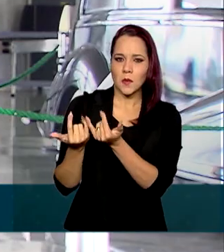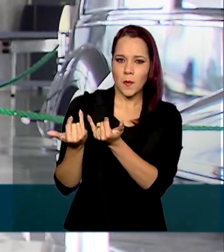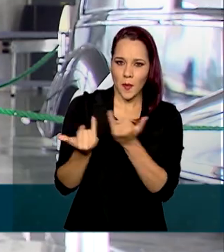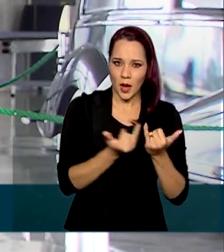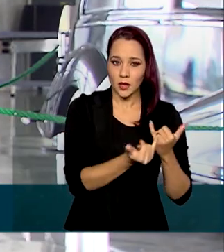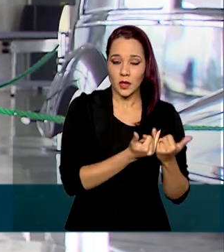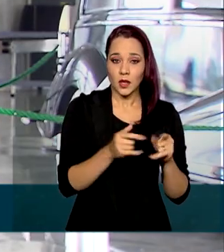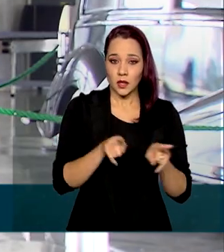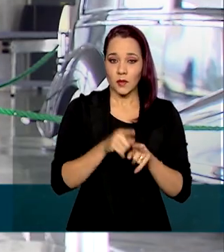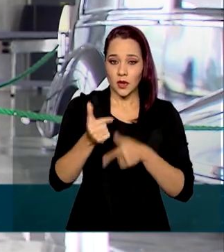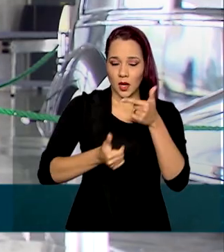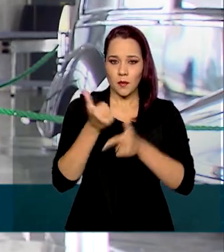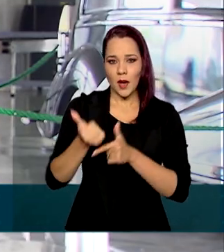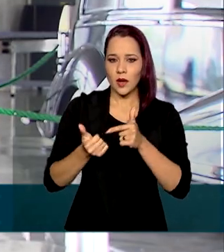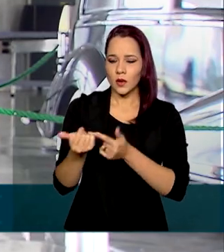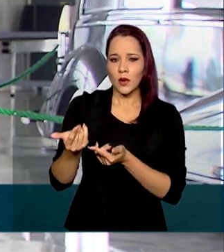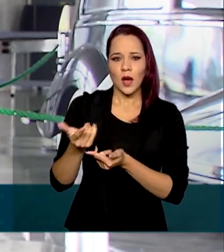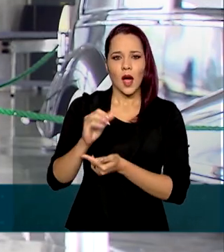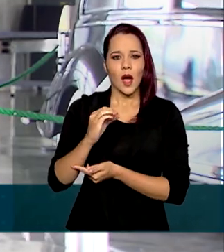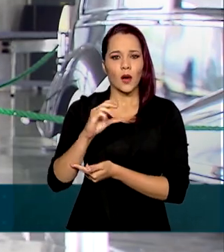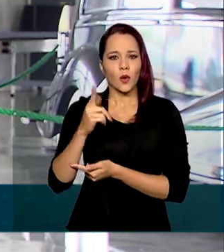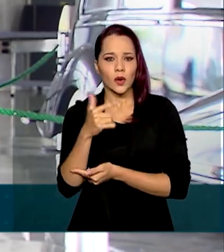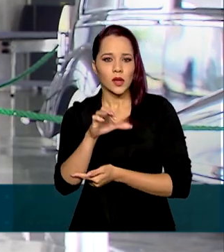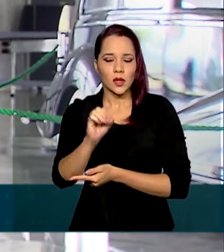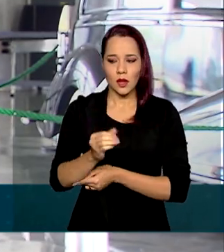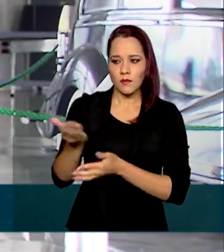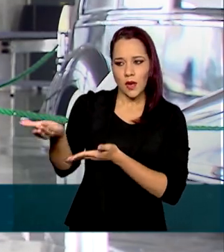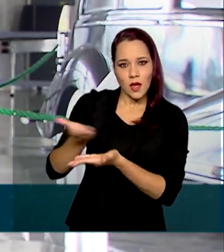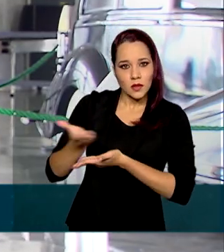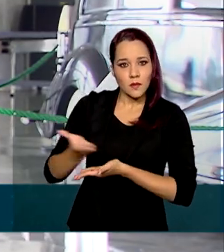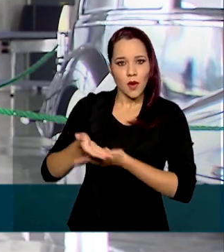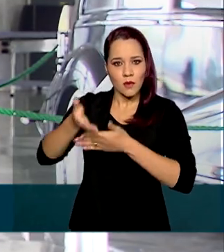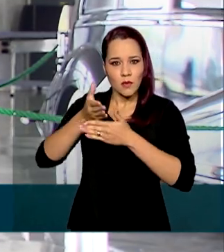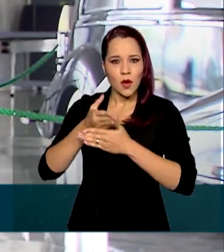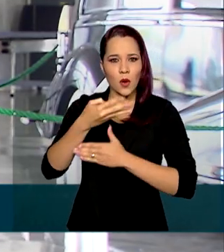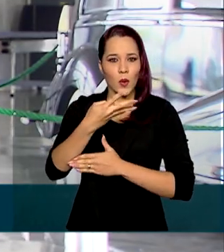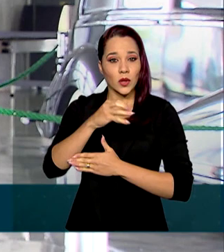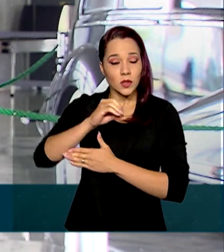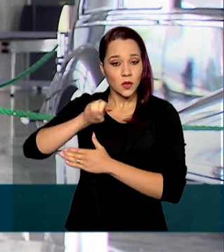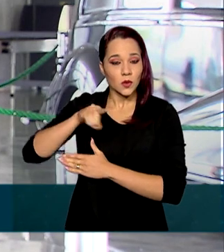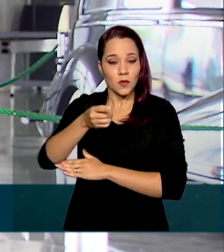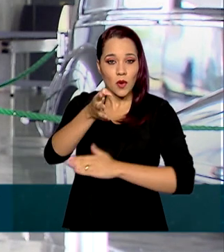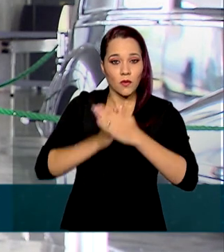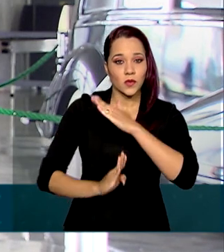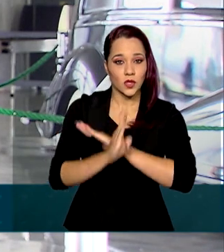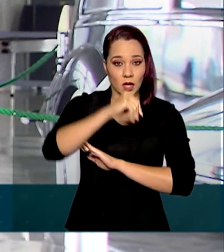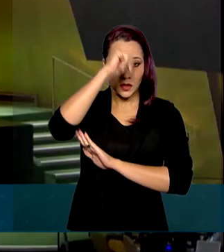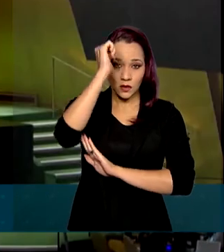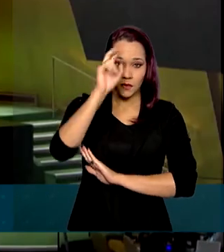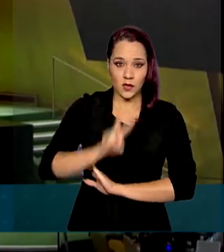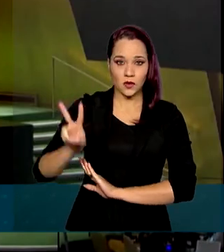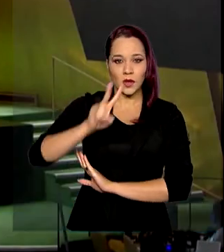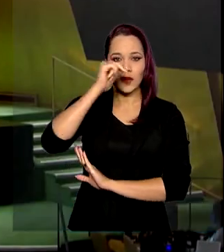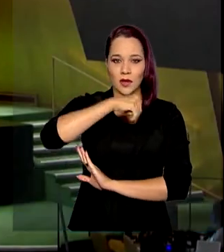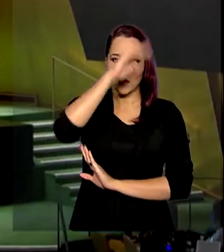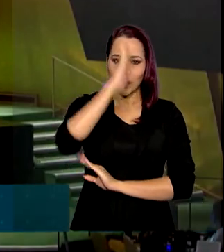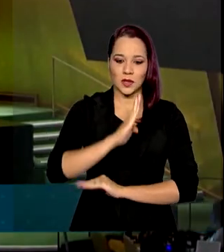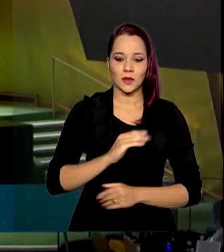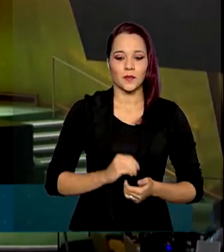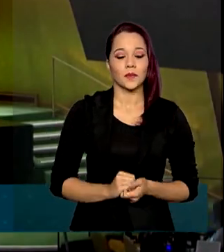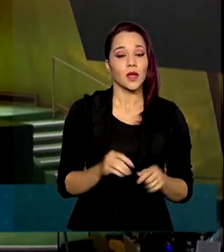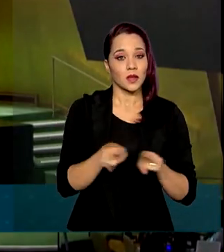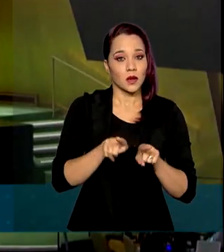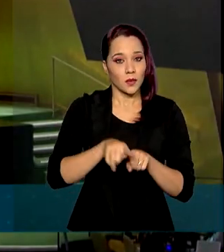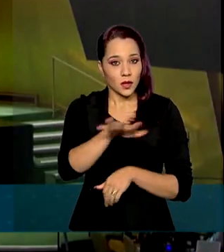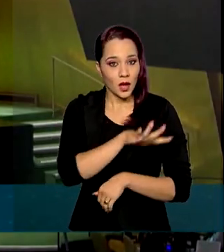da operação acolhida, que recebeu quase 400 mil refugiados venezuelanos aqui no país. Também no cenário de